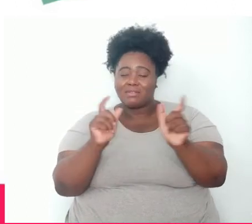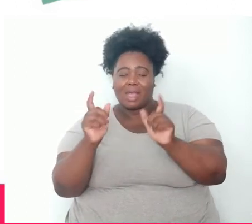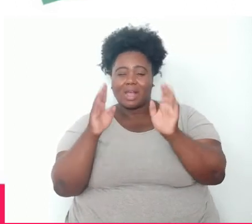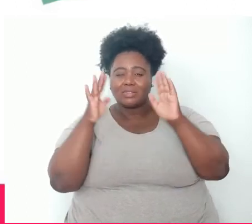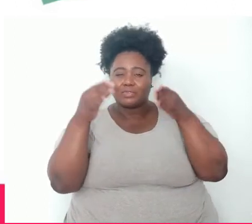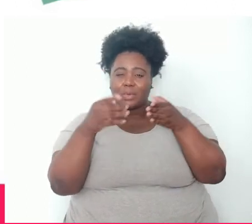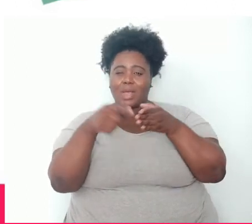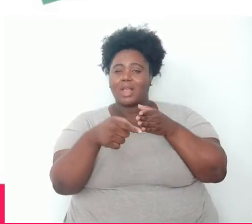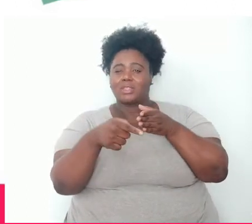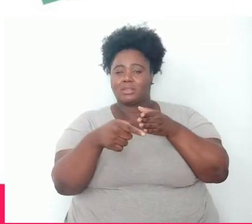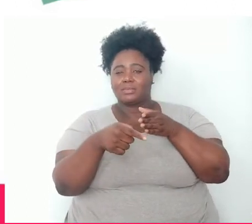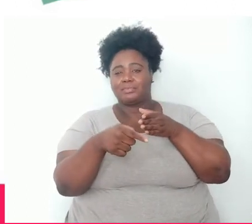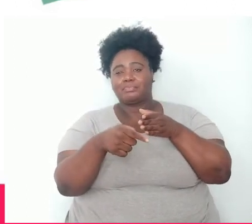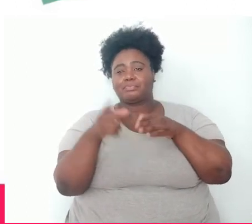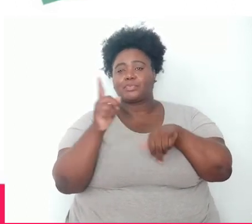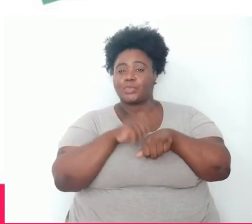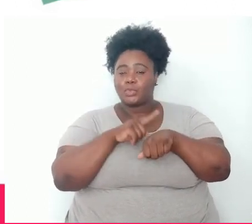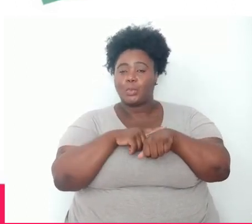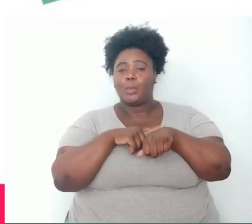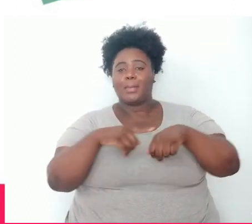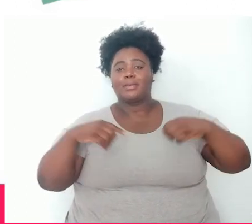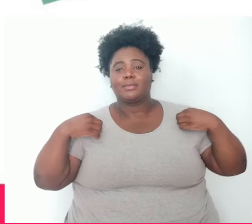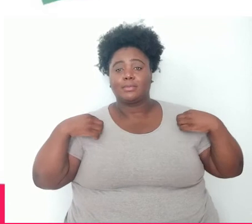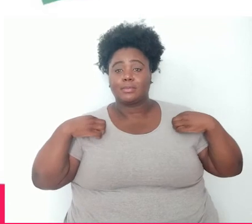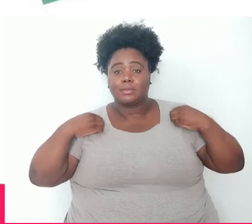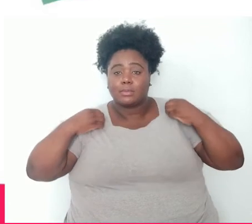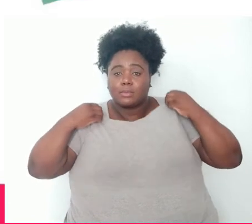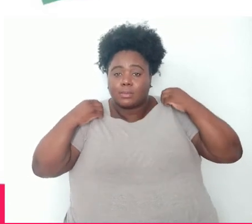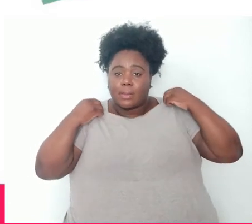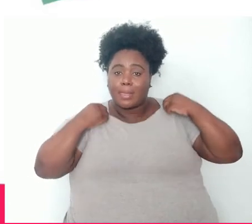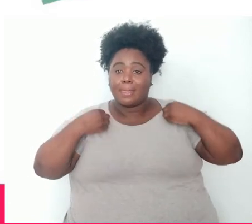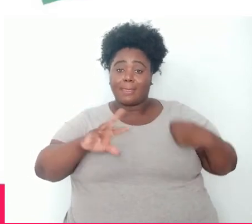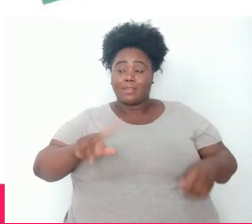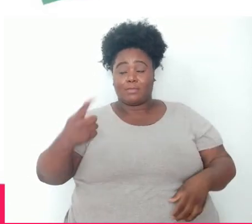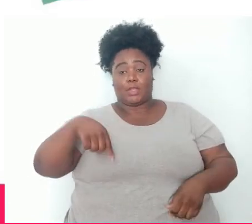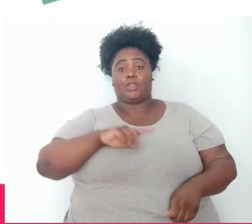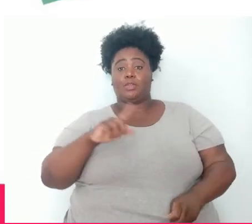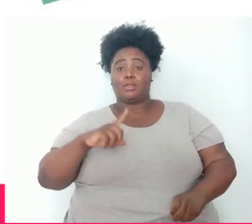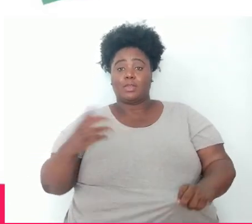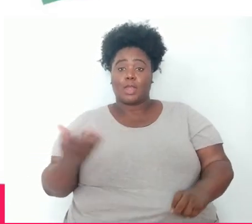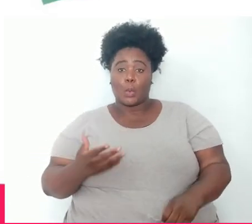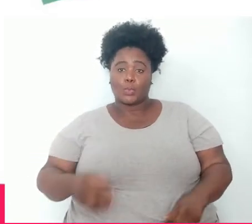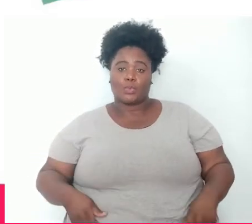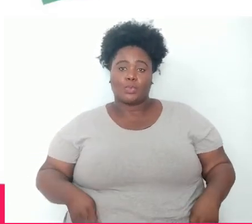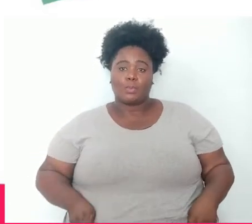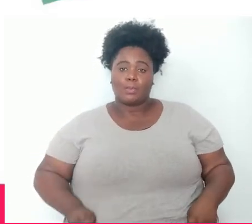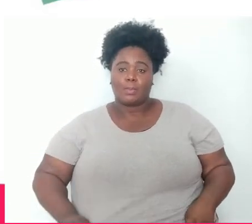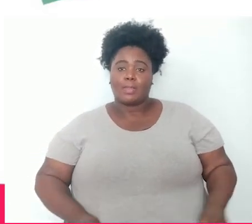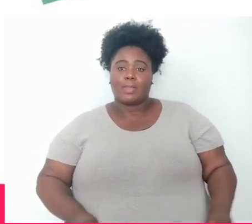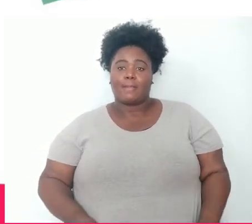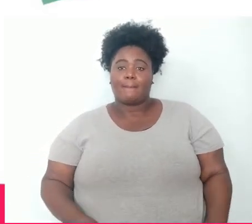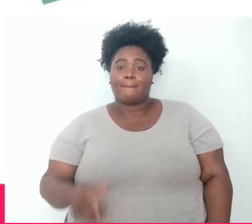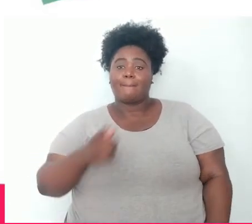de um período diferente desse que a gente faz hoje em dia. Hoje em dia a gente tem pessoas trans que